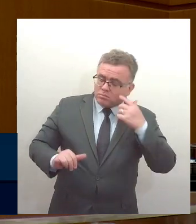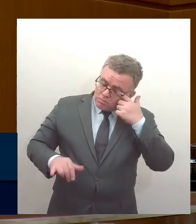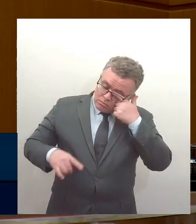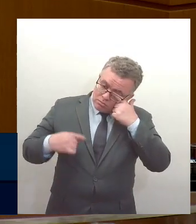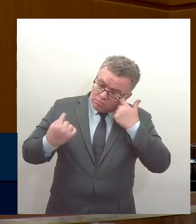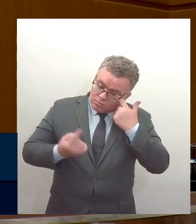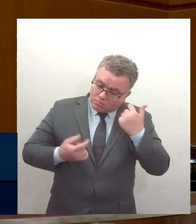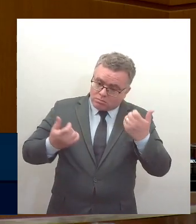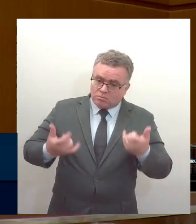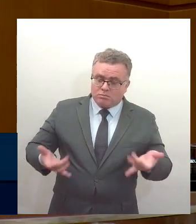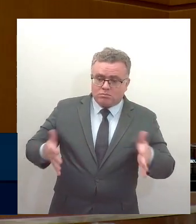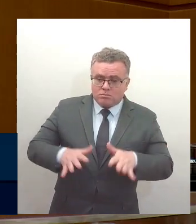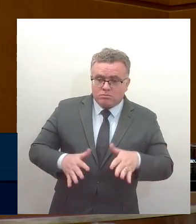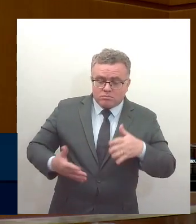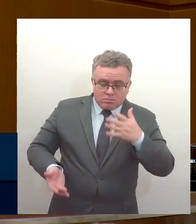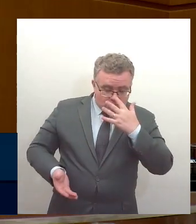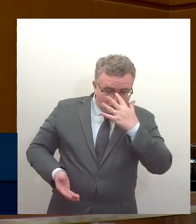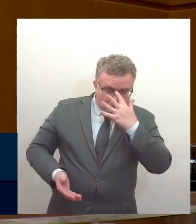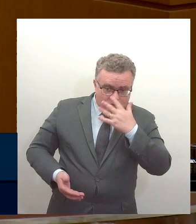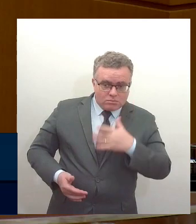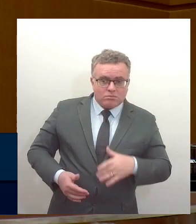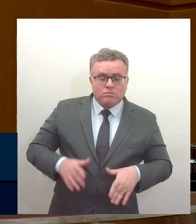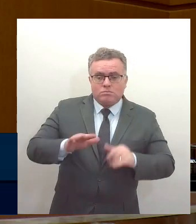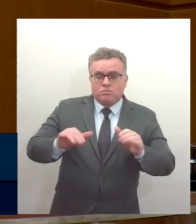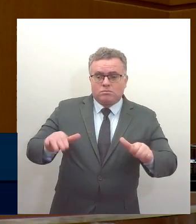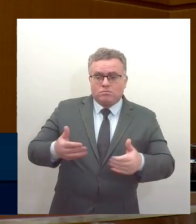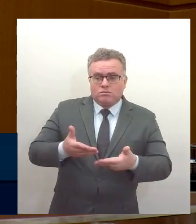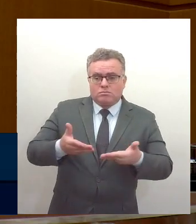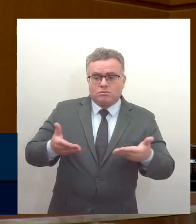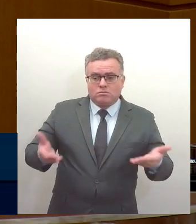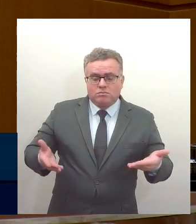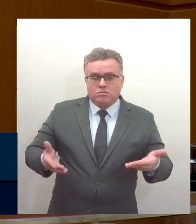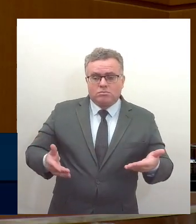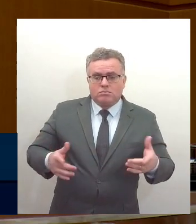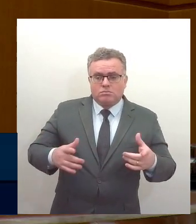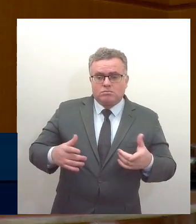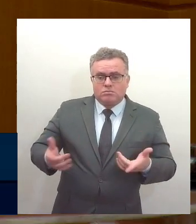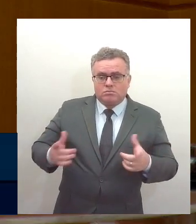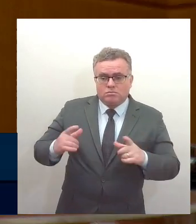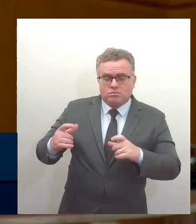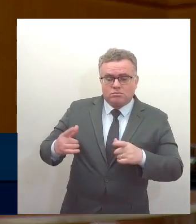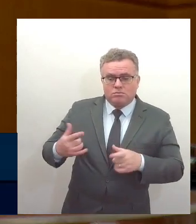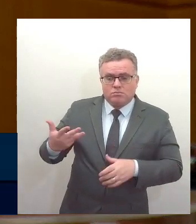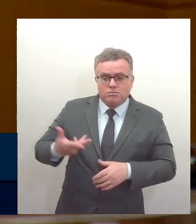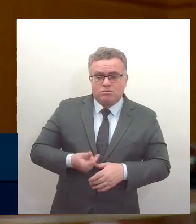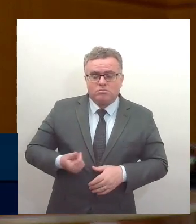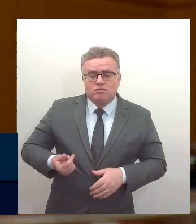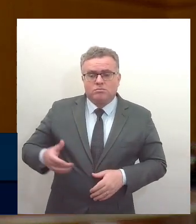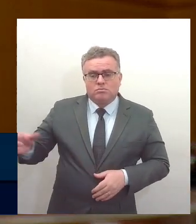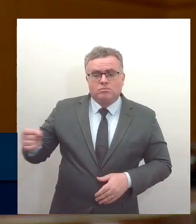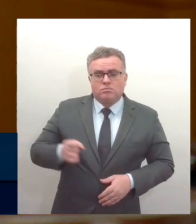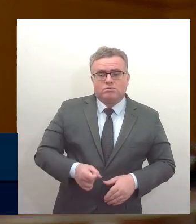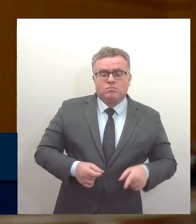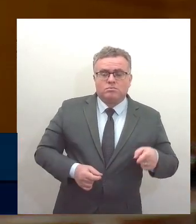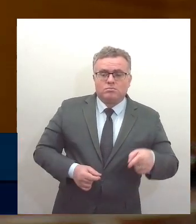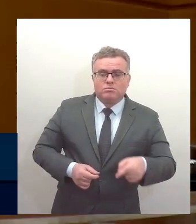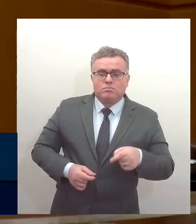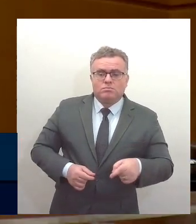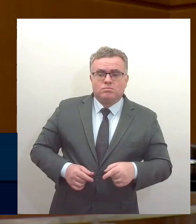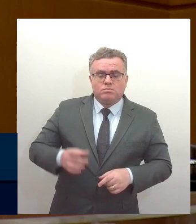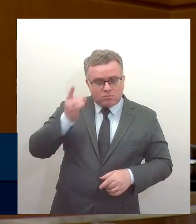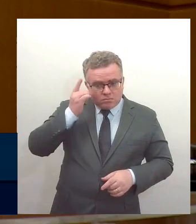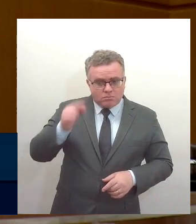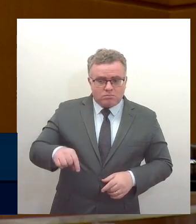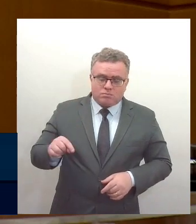pegar essas crianças que tem aqui, tem alguns fotógrafos, garotos com síndrome de Down, fotógrafo. O que é que a gente poderia